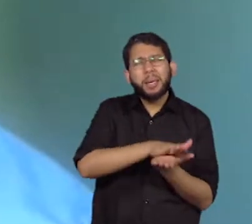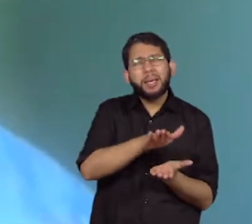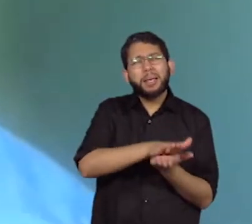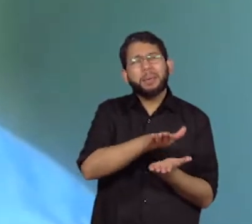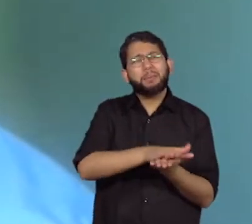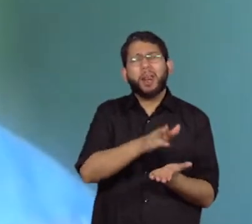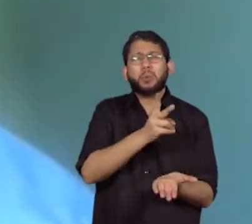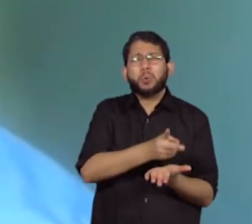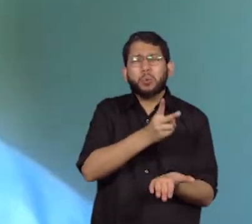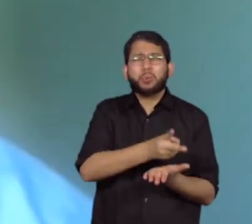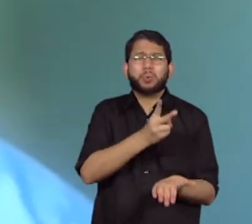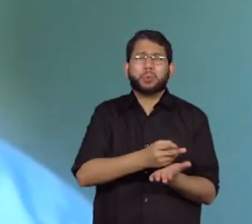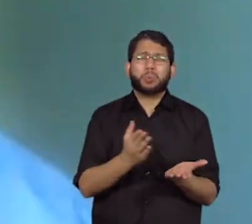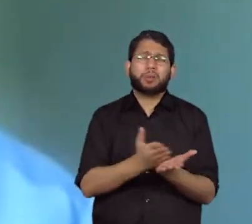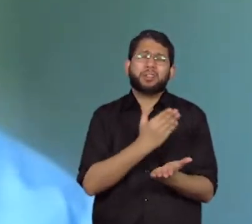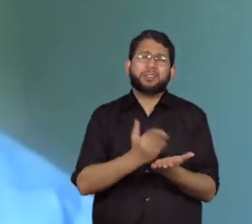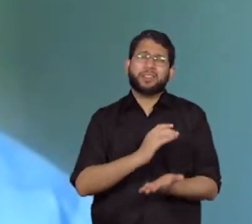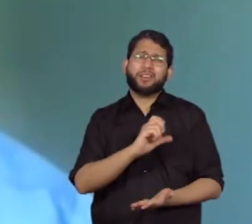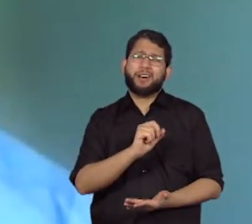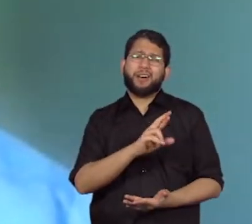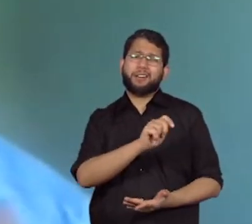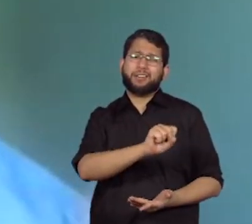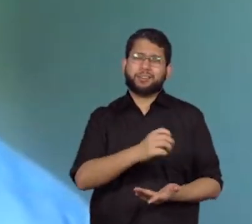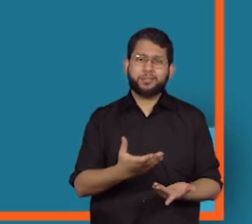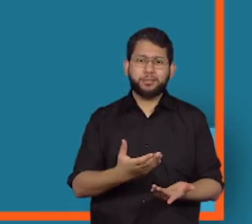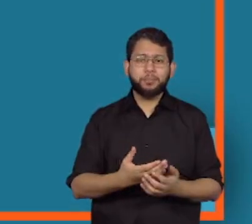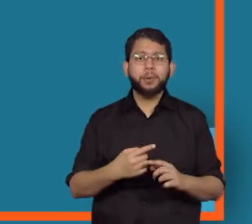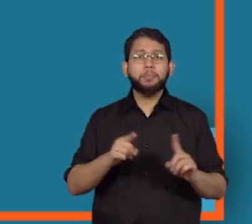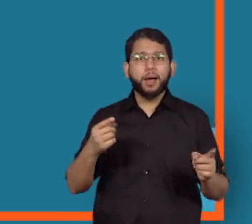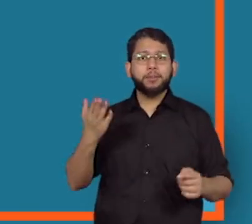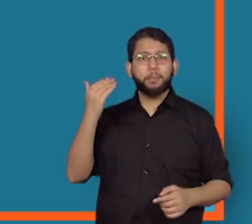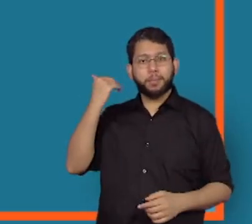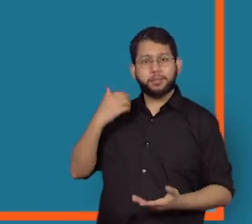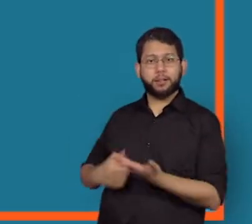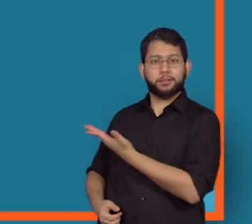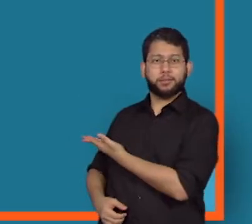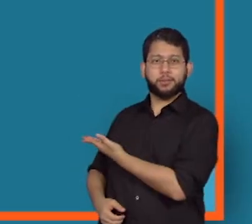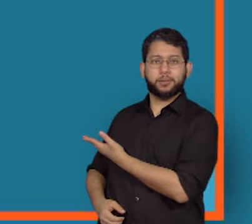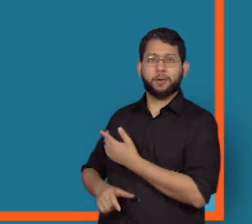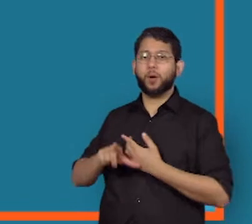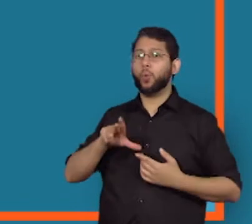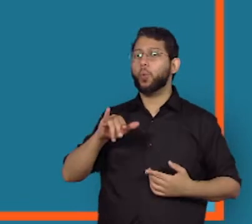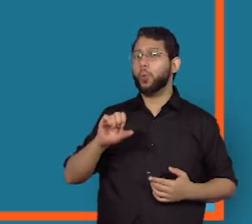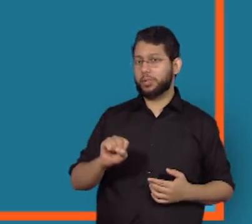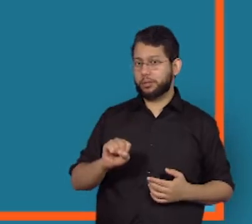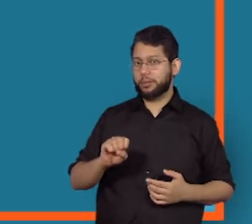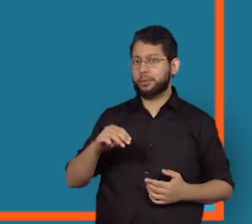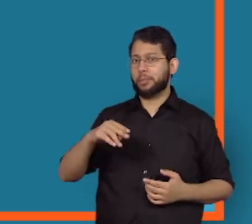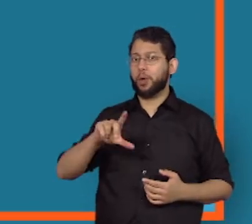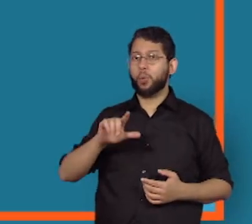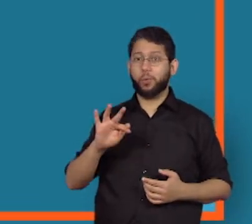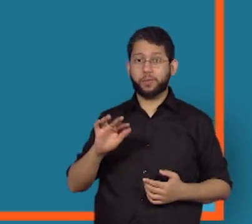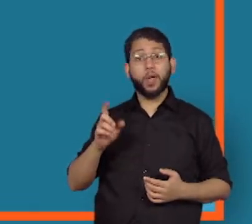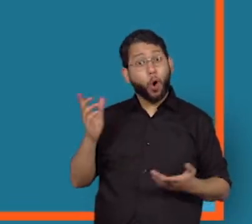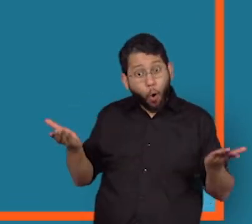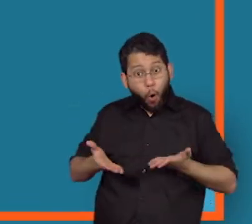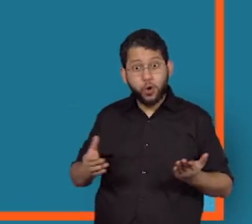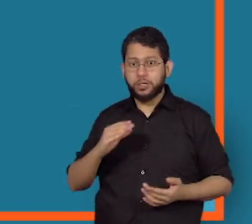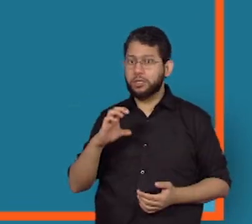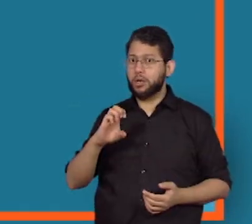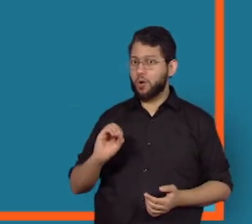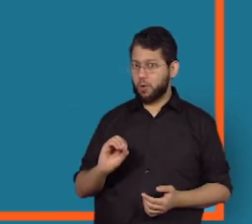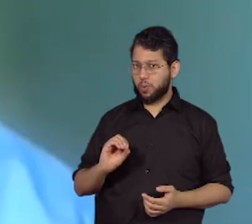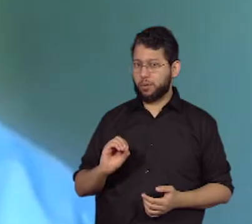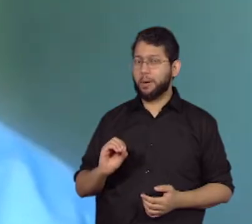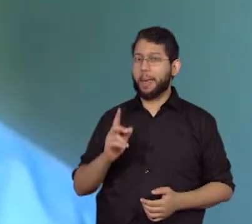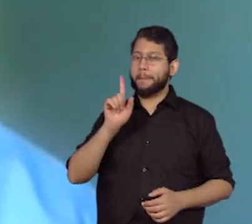Caras, dentro da estrutura da Caras. Meu chefe na Caras era o Luiz Maluf. O Luiz Maluf hoje é o CEO da Caras. Retrato em preto e branco